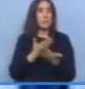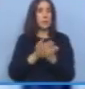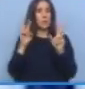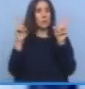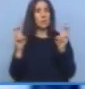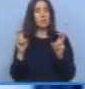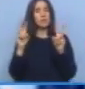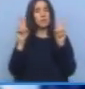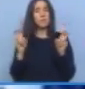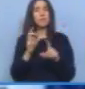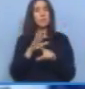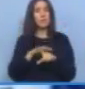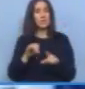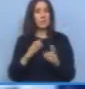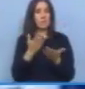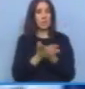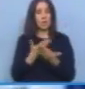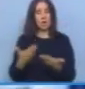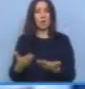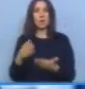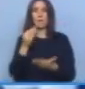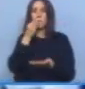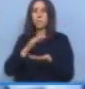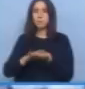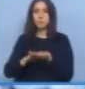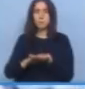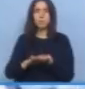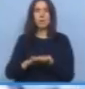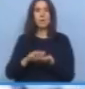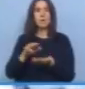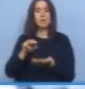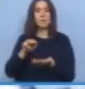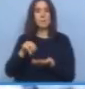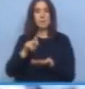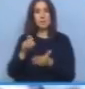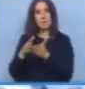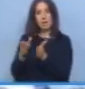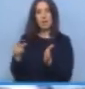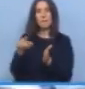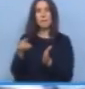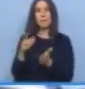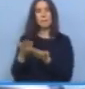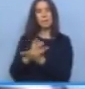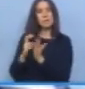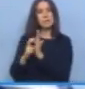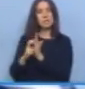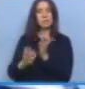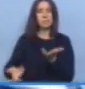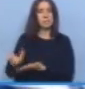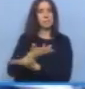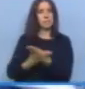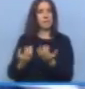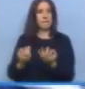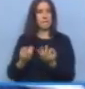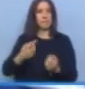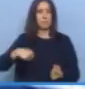por causa de pão e depois agora abrimos o restaurante Mese, estamos a fazer lá o pão sírio e fazemos uma partilha, porque também